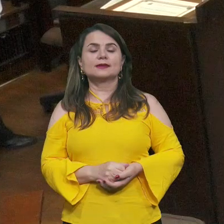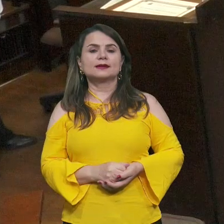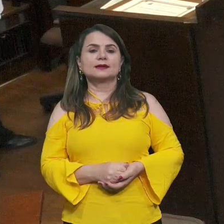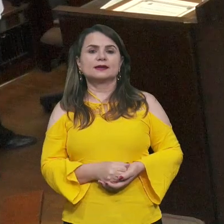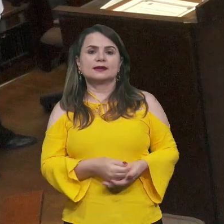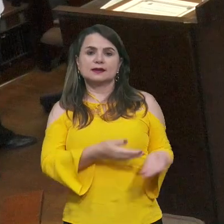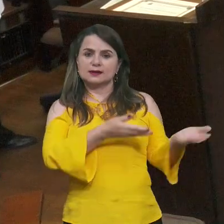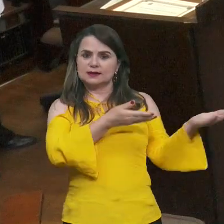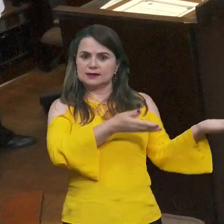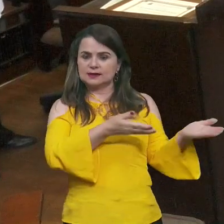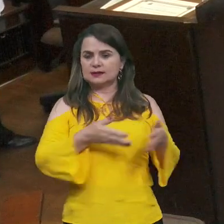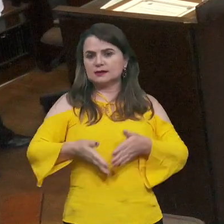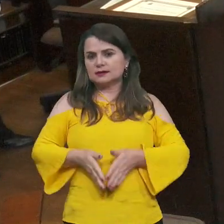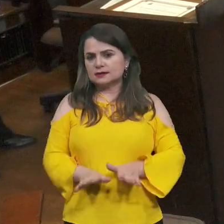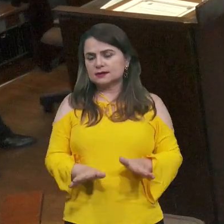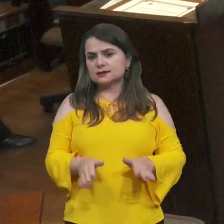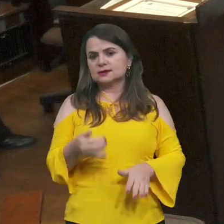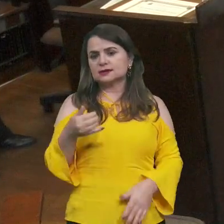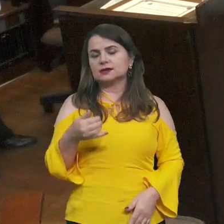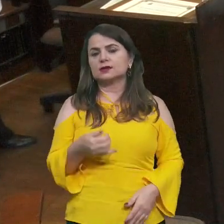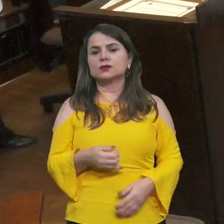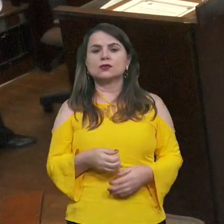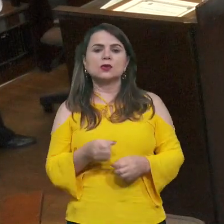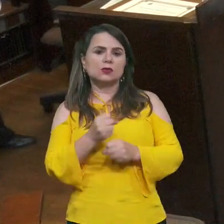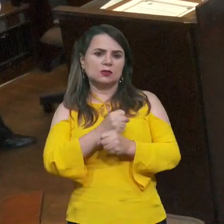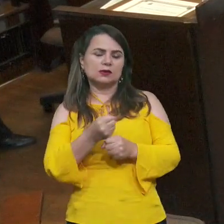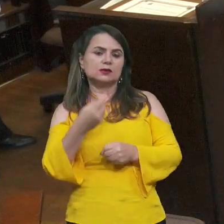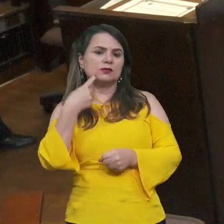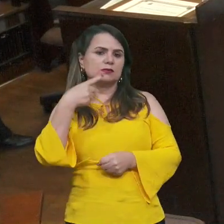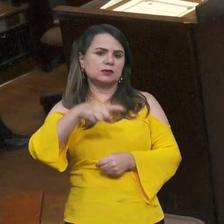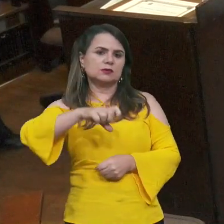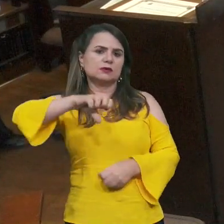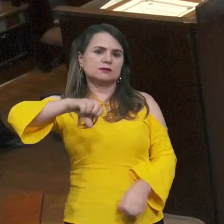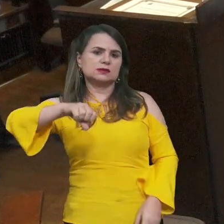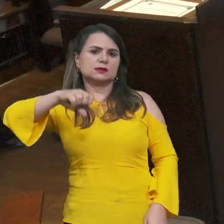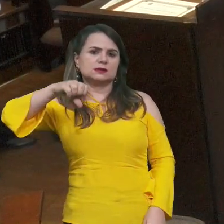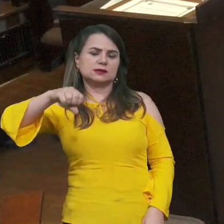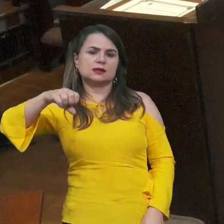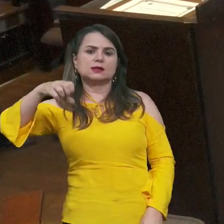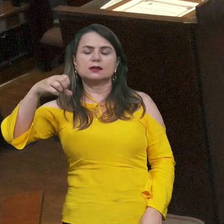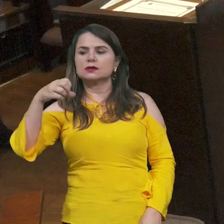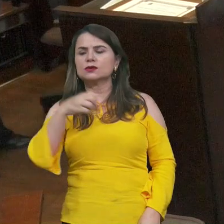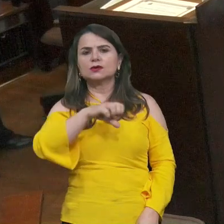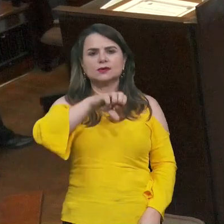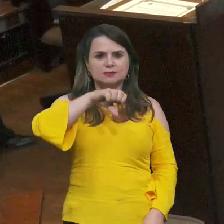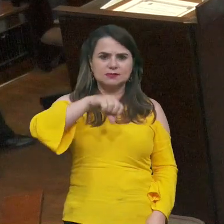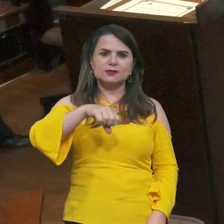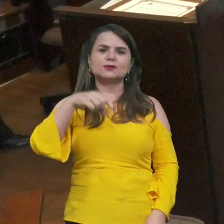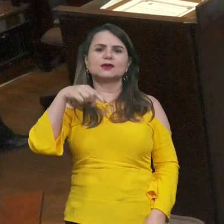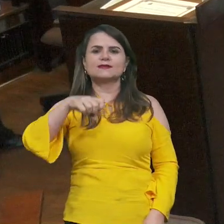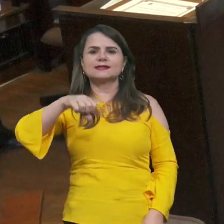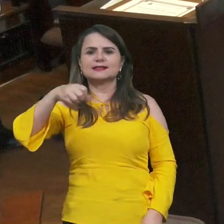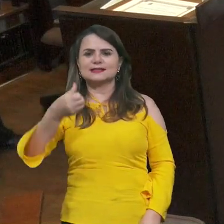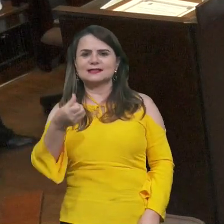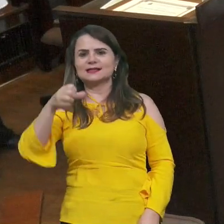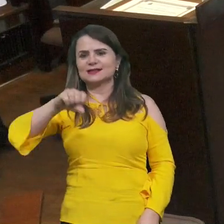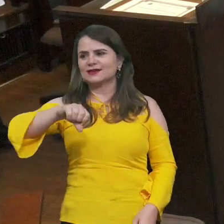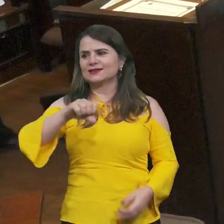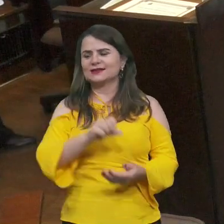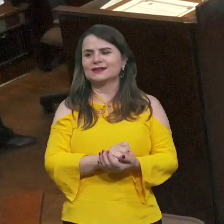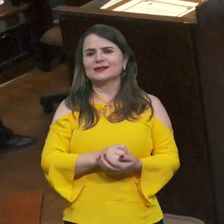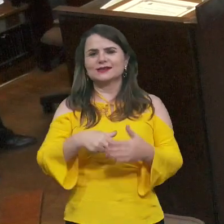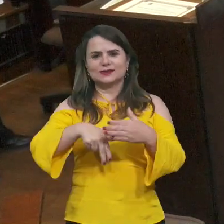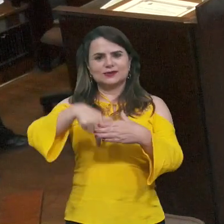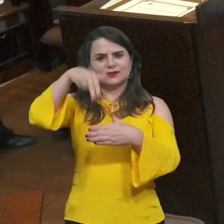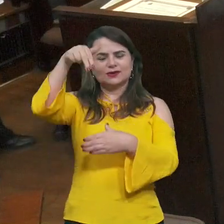de Lucena nasceu em 1969 no Rio Grande do Norte. Veio para São Paulo muito nova com sua família e aqui